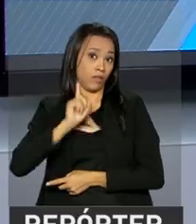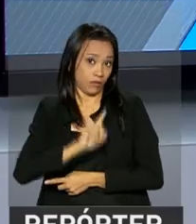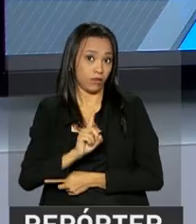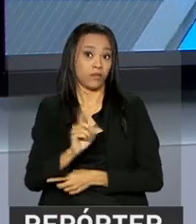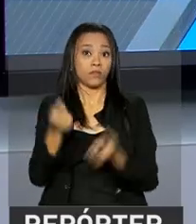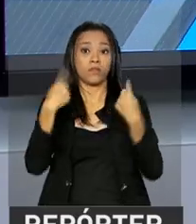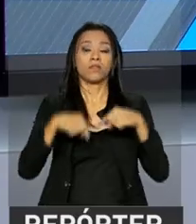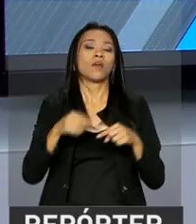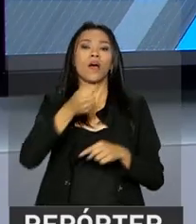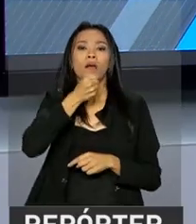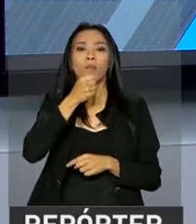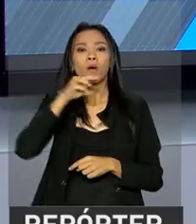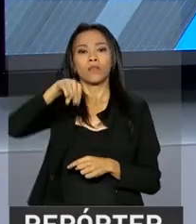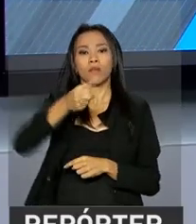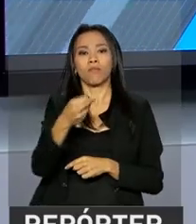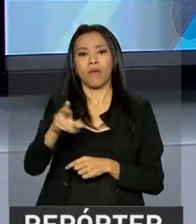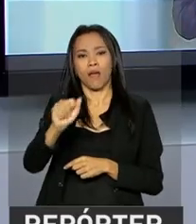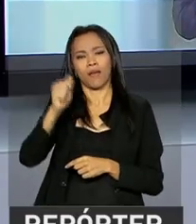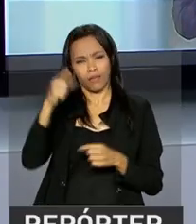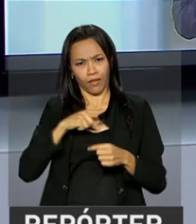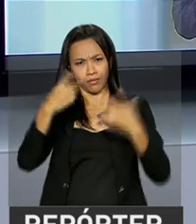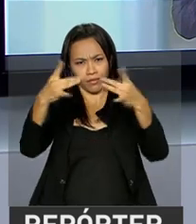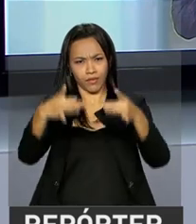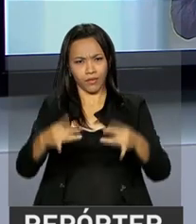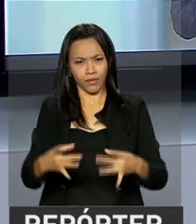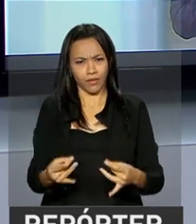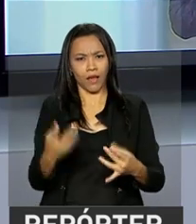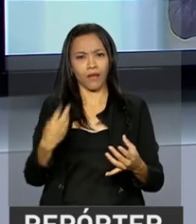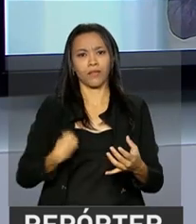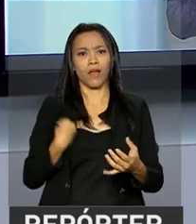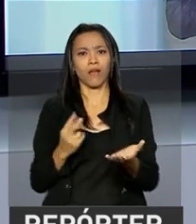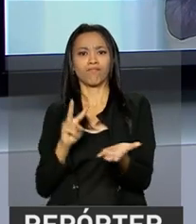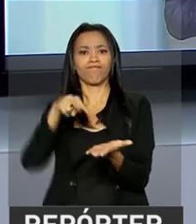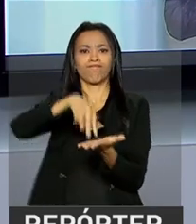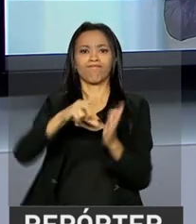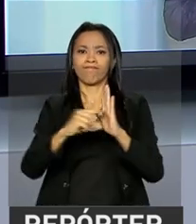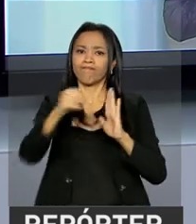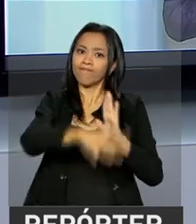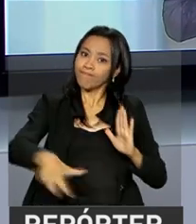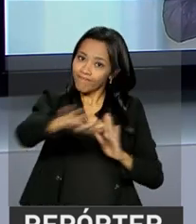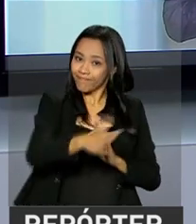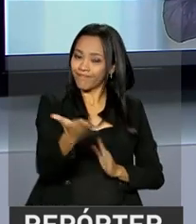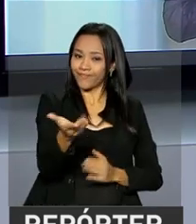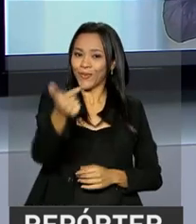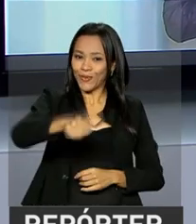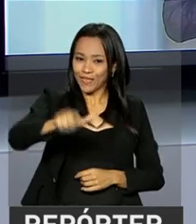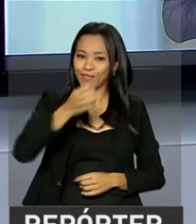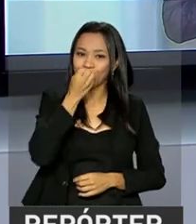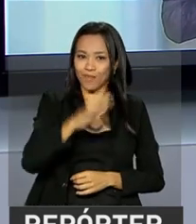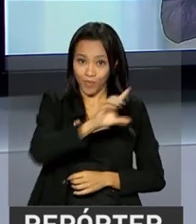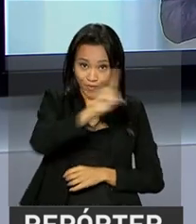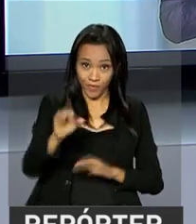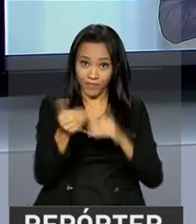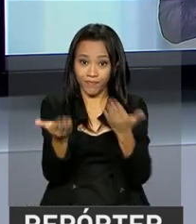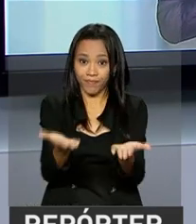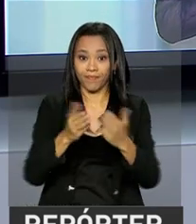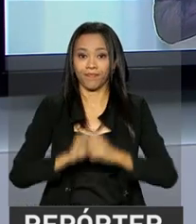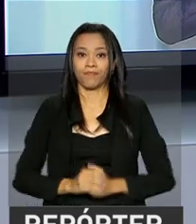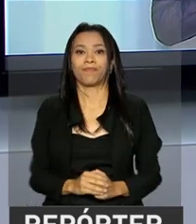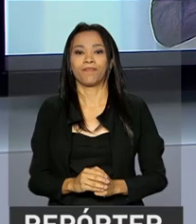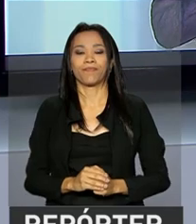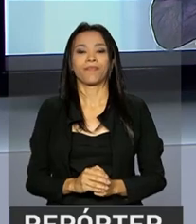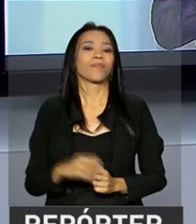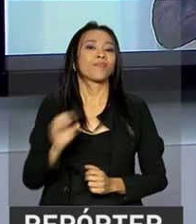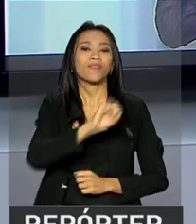repórter Mara Quenup tem ao vivo os detalhes pra gente lá do Palácio do Planalto. Oi, Mara, mais uma vez bom dia para você.